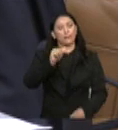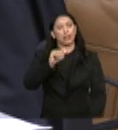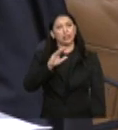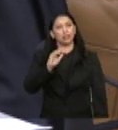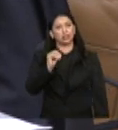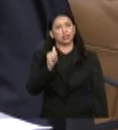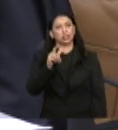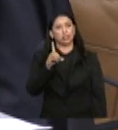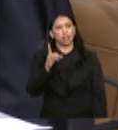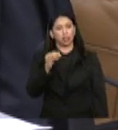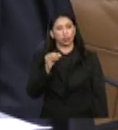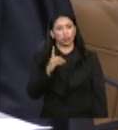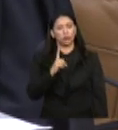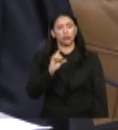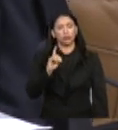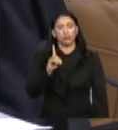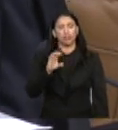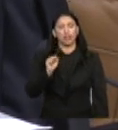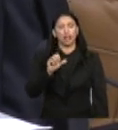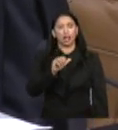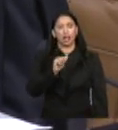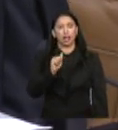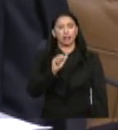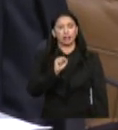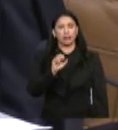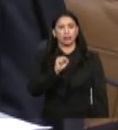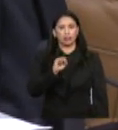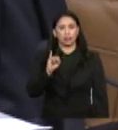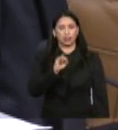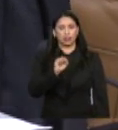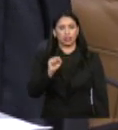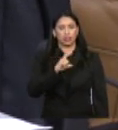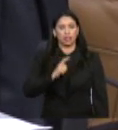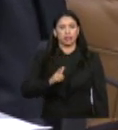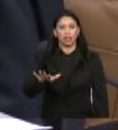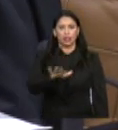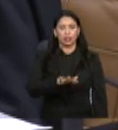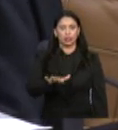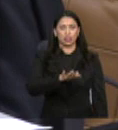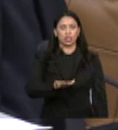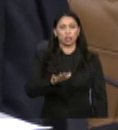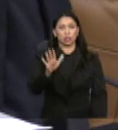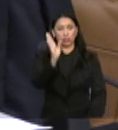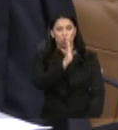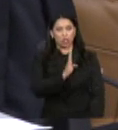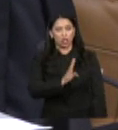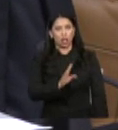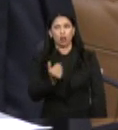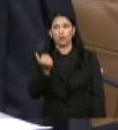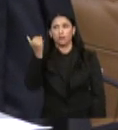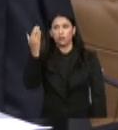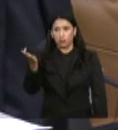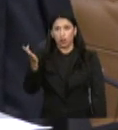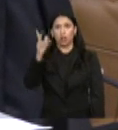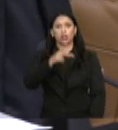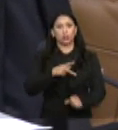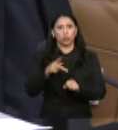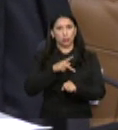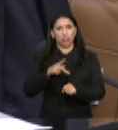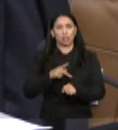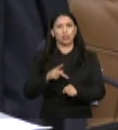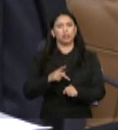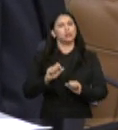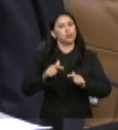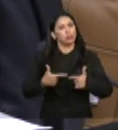levou-se a defensor em âmbito nacional e internacional das ideias liberais da Igualdade dos